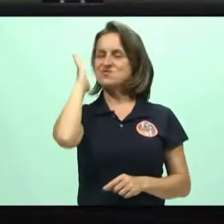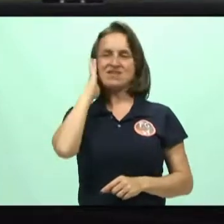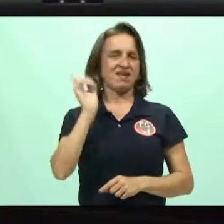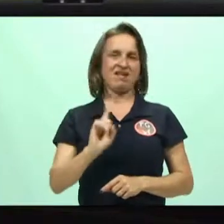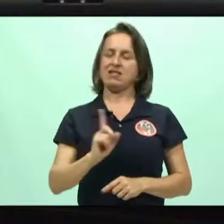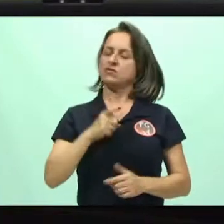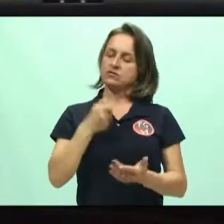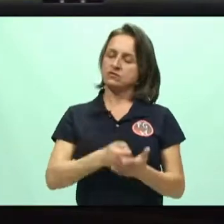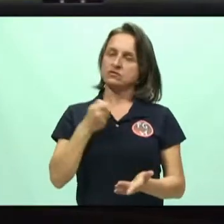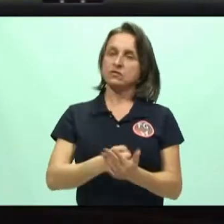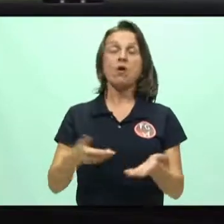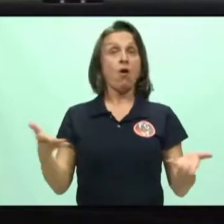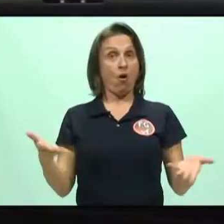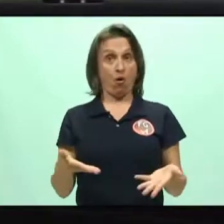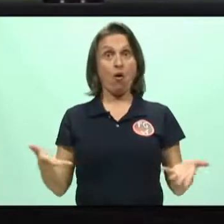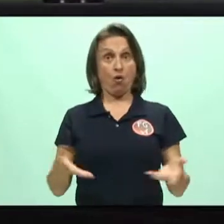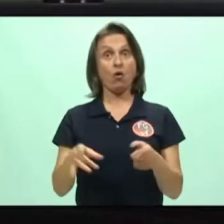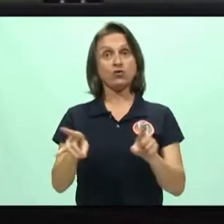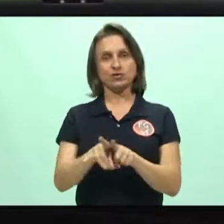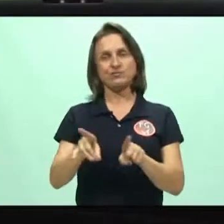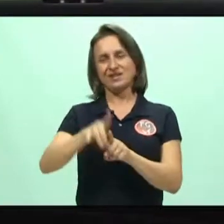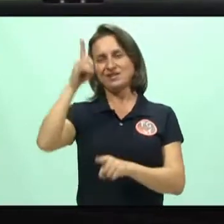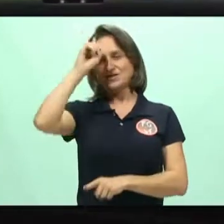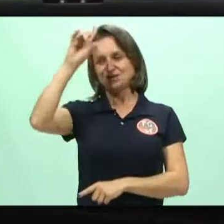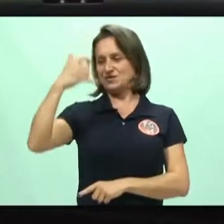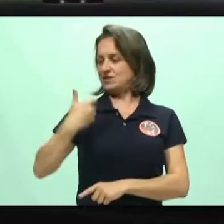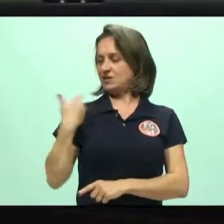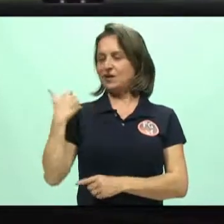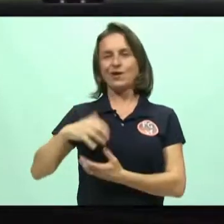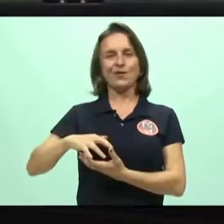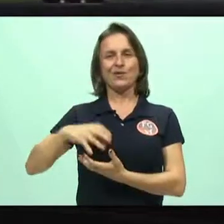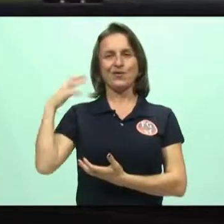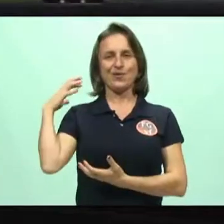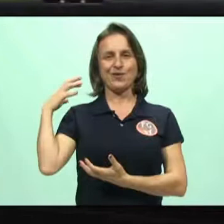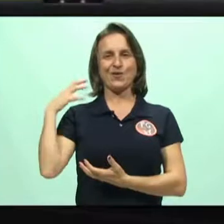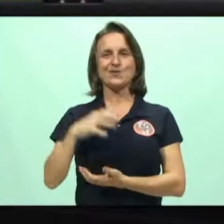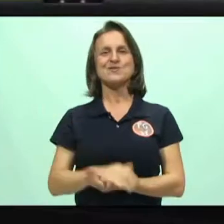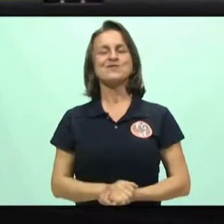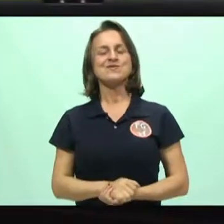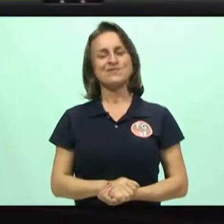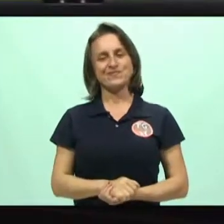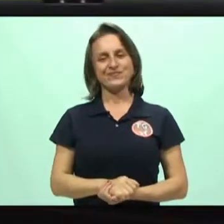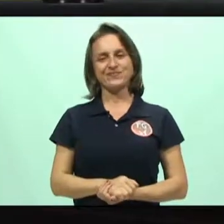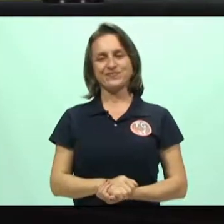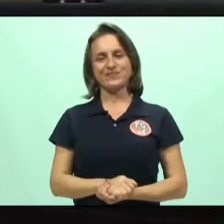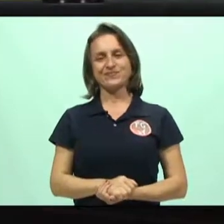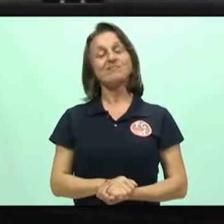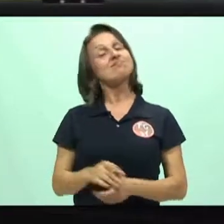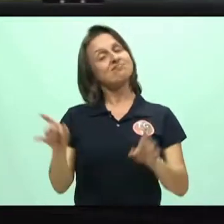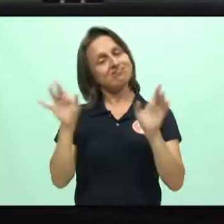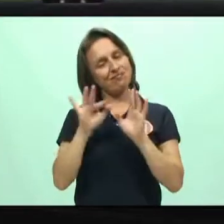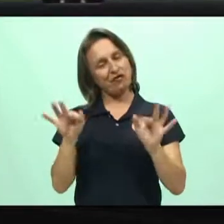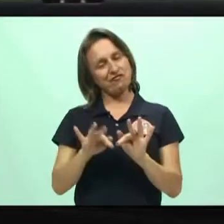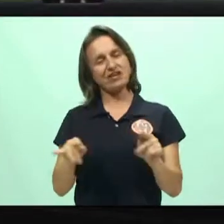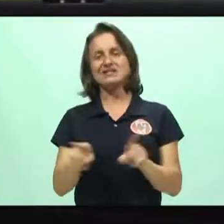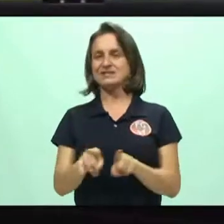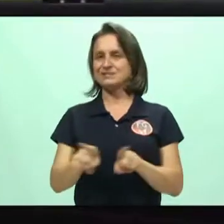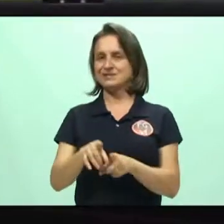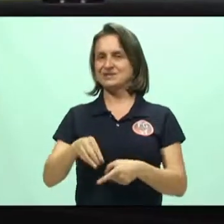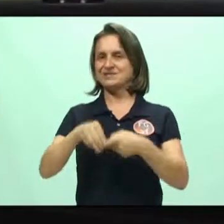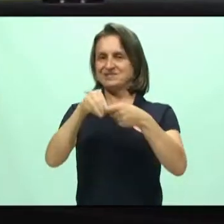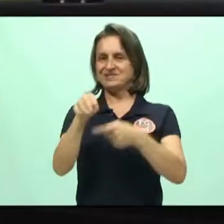pois com memória também o Dia do Idoso né a qual a gente se fica muito feliz com o município de Itajaí